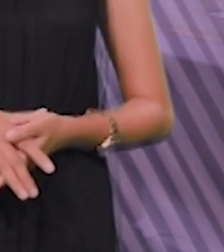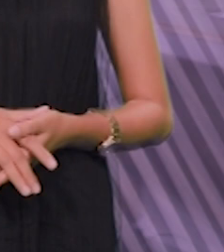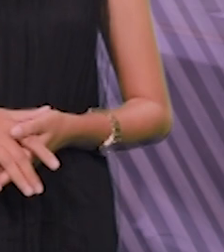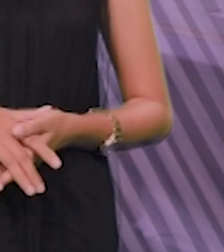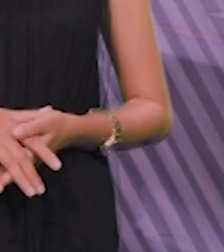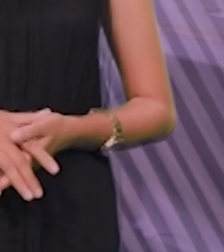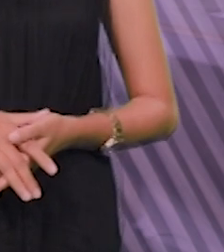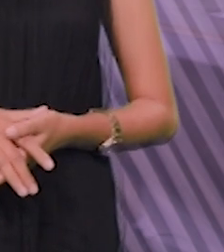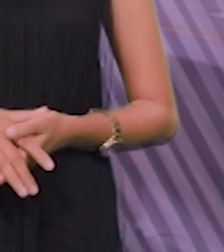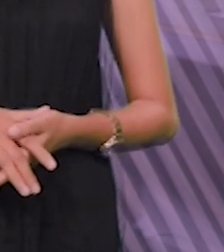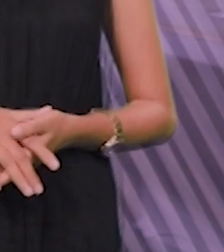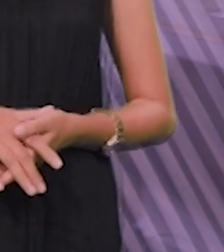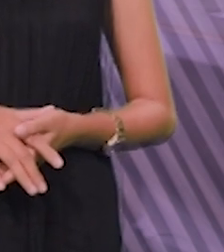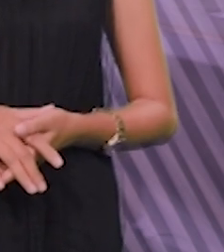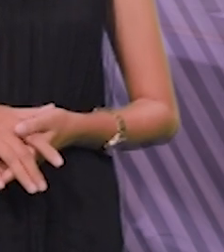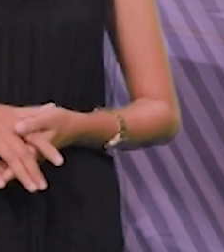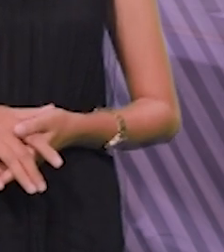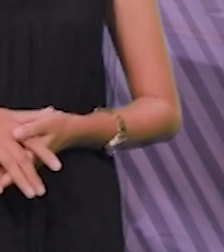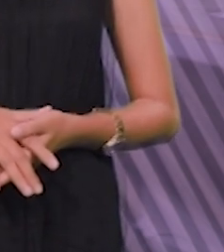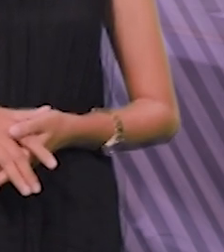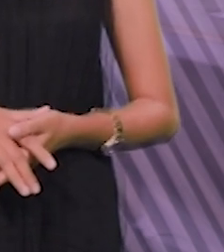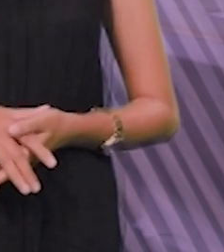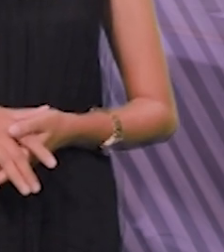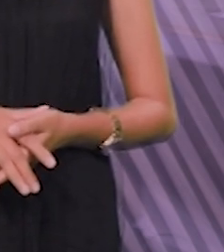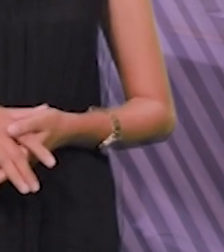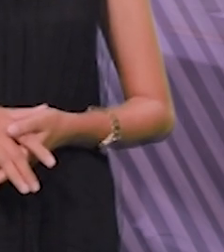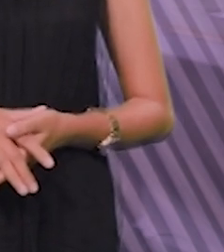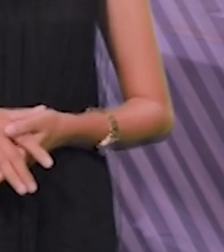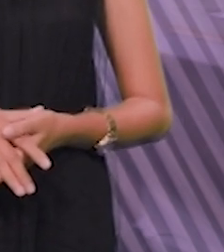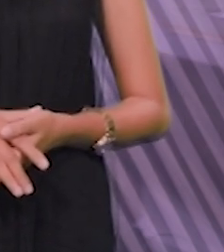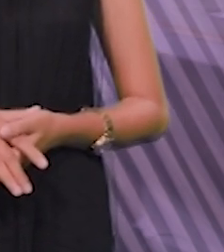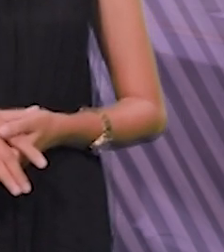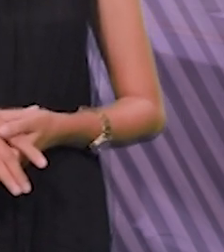botão notificação. Até no né? E te volte se a lá com informação. Pô, você ame. Obrigada.